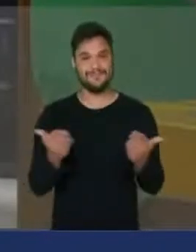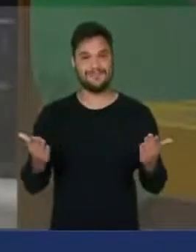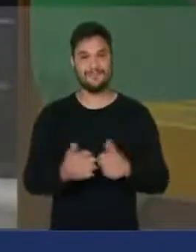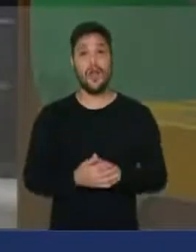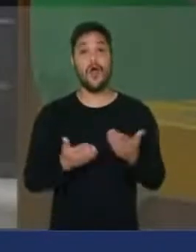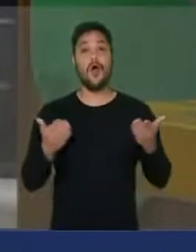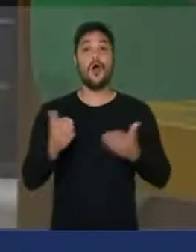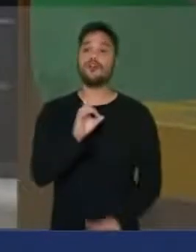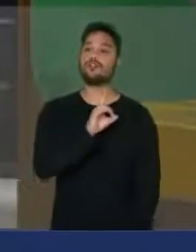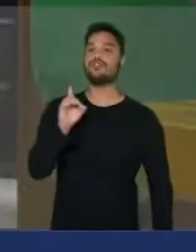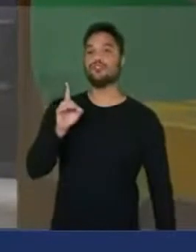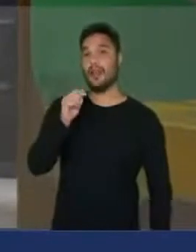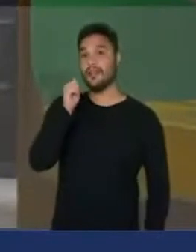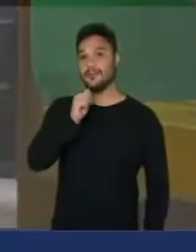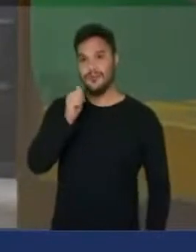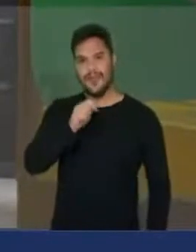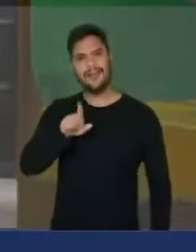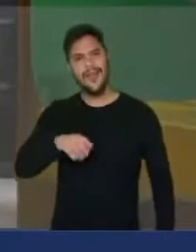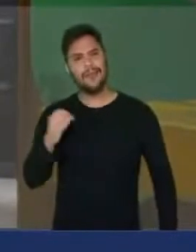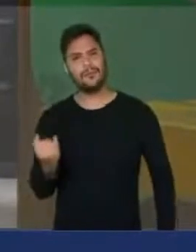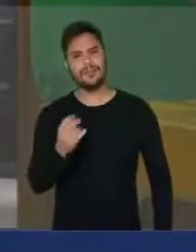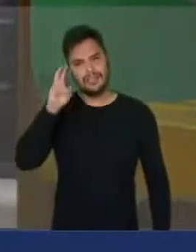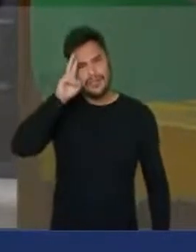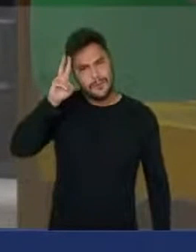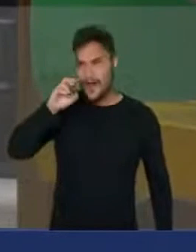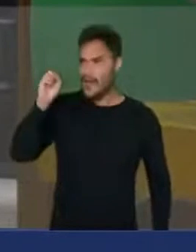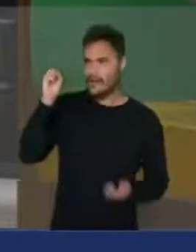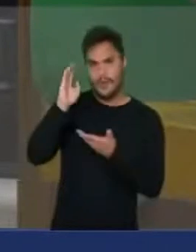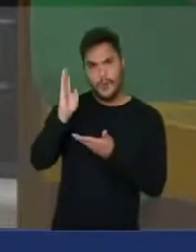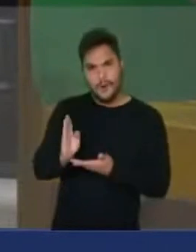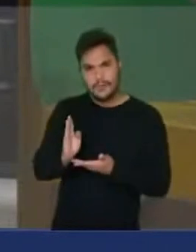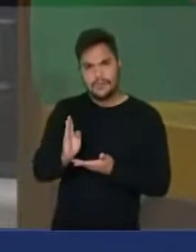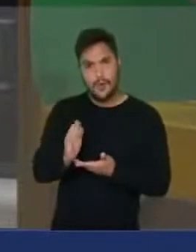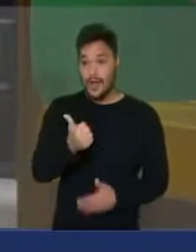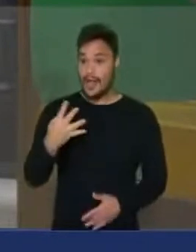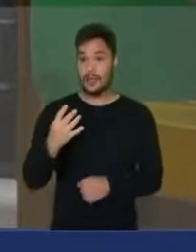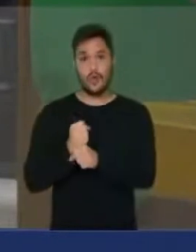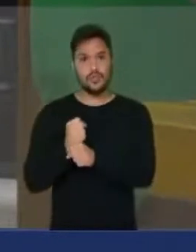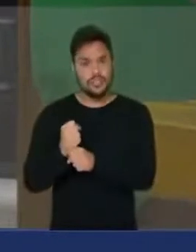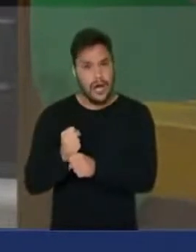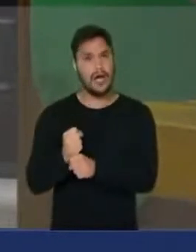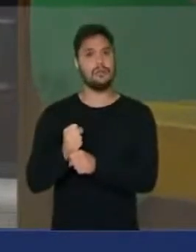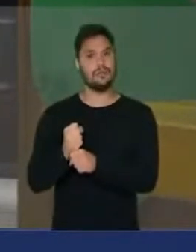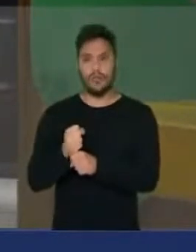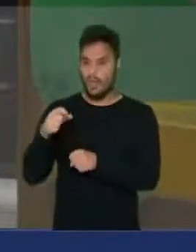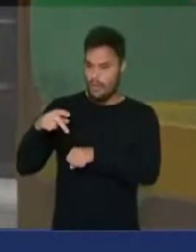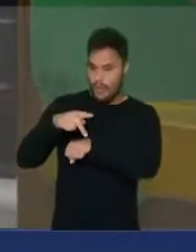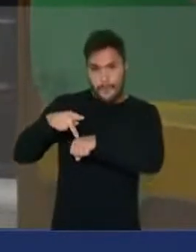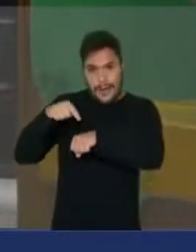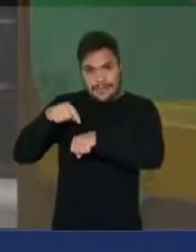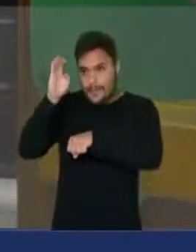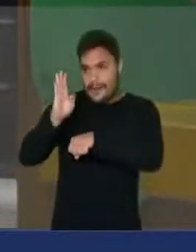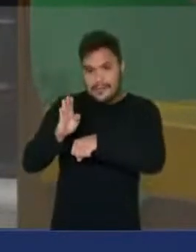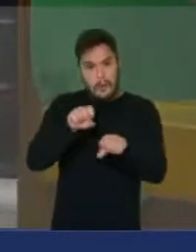Hoje, no Dia das Mulheres, é importante lembrar que o Brasil, há 14 anos consecutivos, é o país que mais